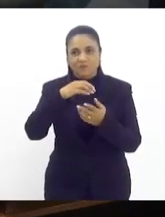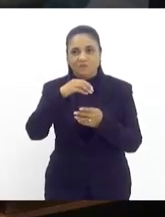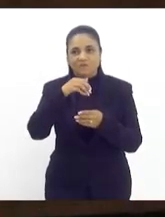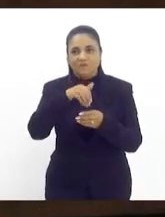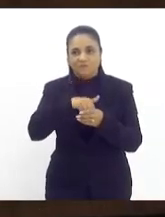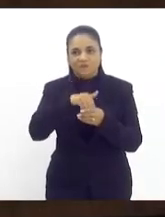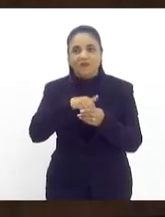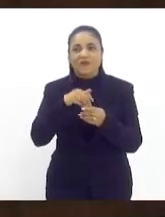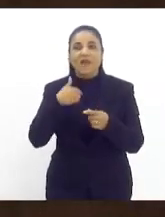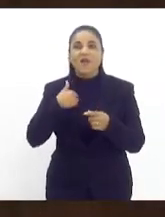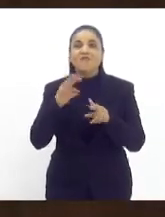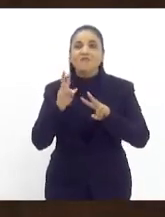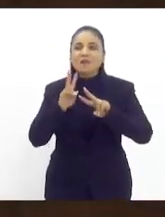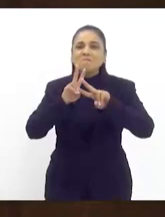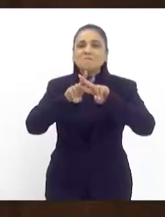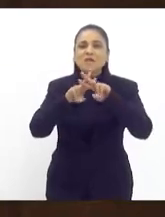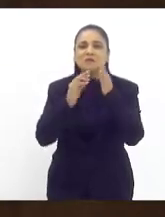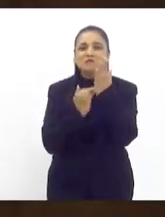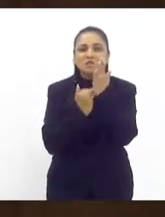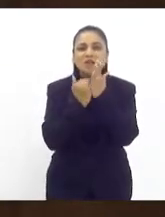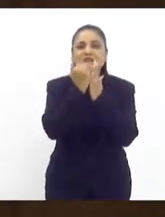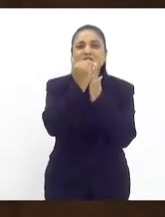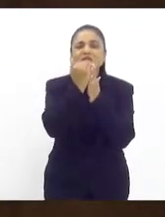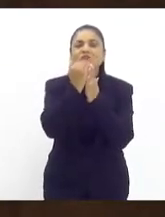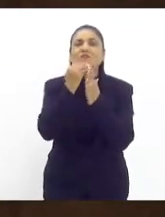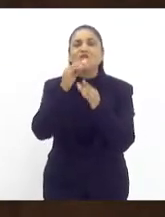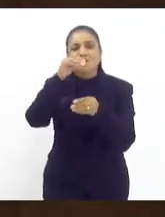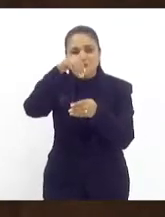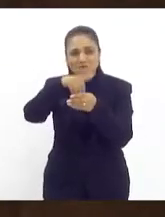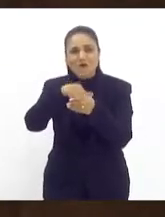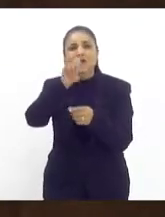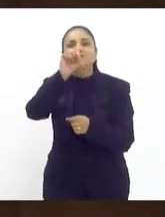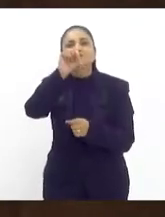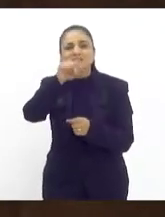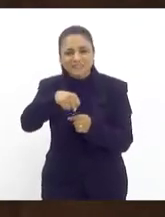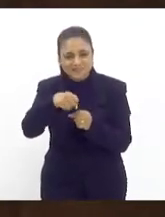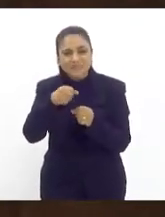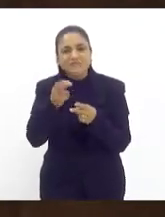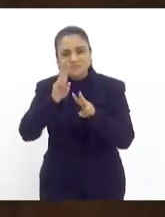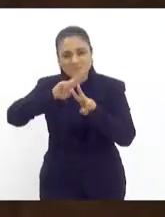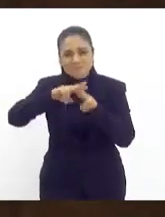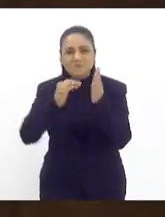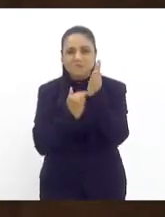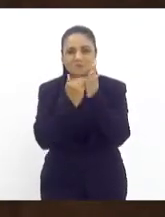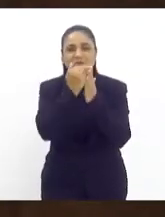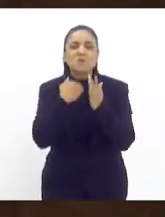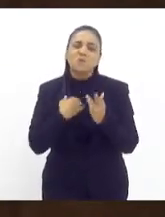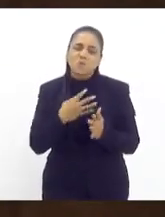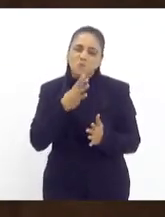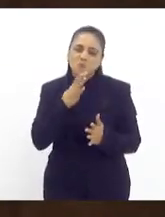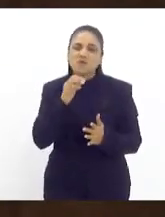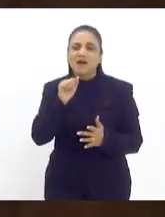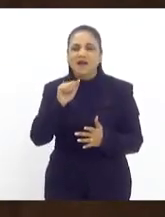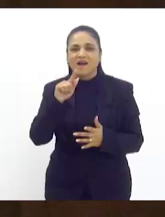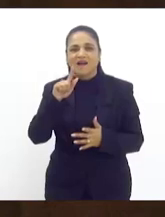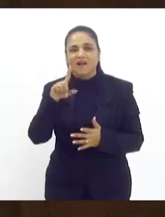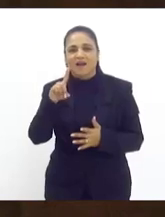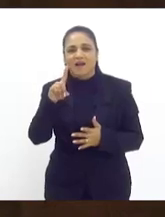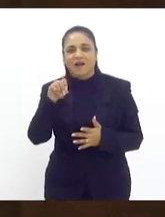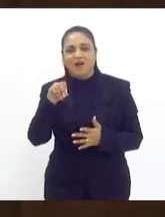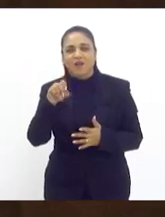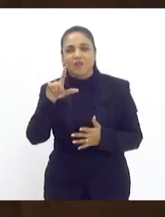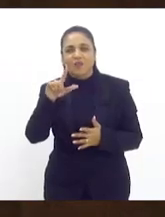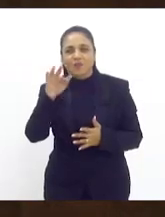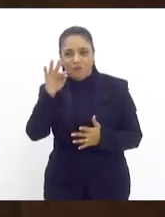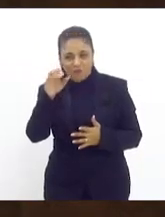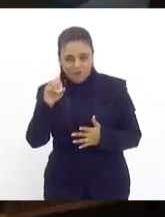Leste, mas meu voto é sim para Adolfo Konder, que eu tive a honra de conhecer, um cara super sério, gente boa, que me recebeu muito bem, antes mesmo de eu assumir